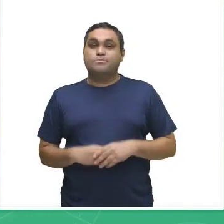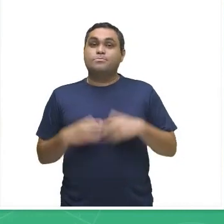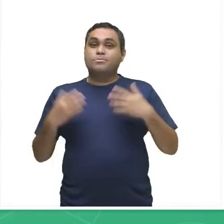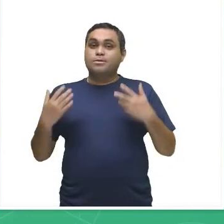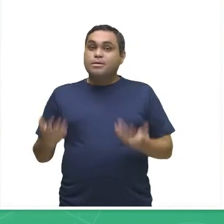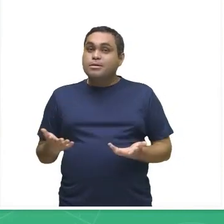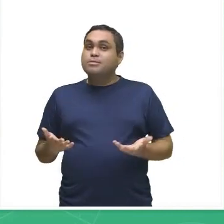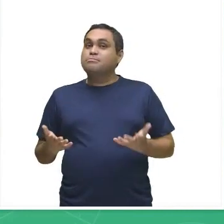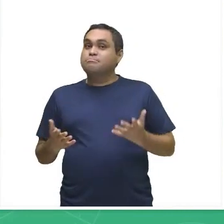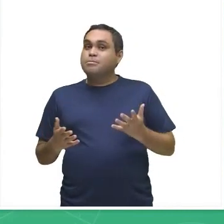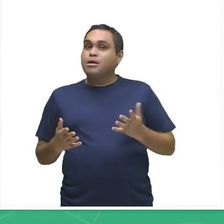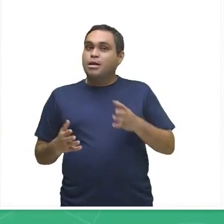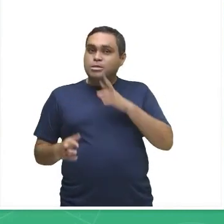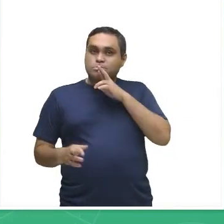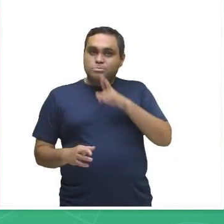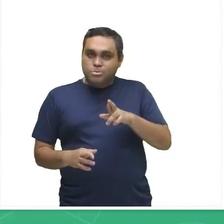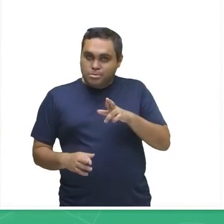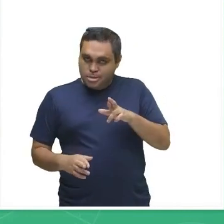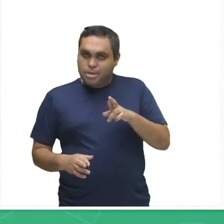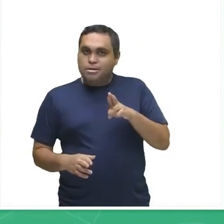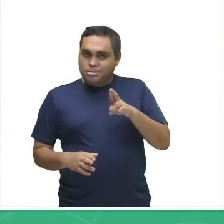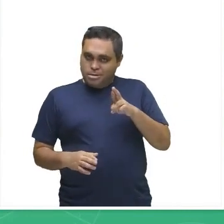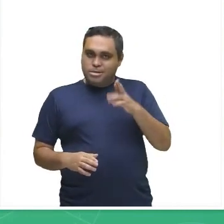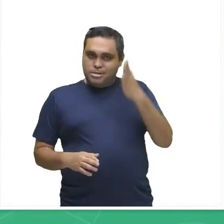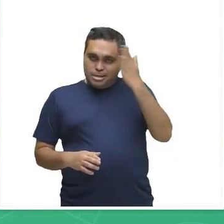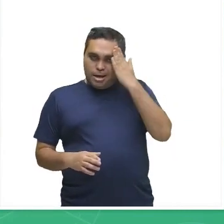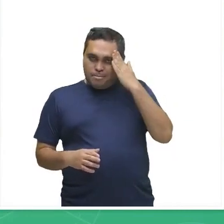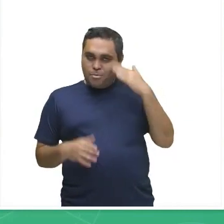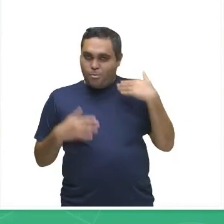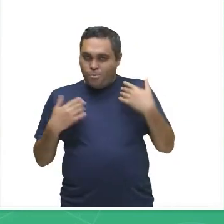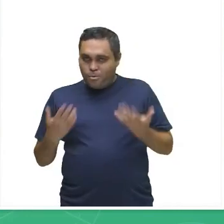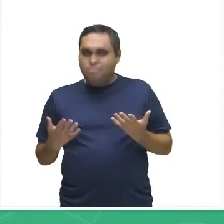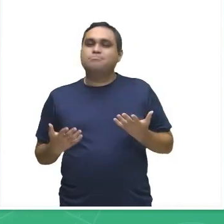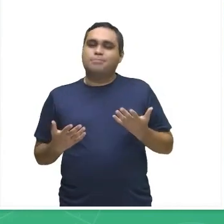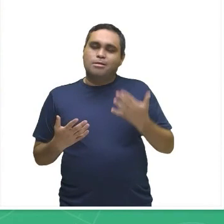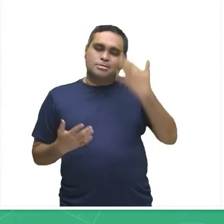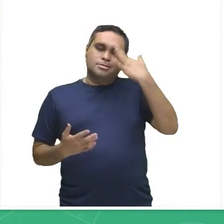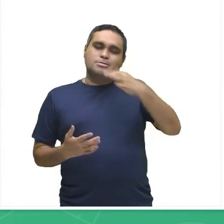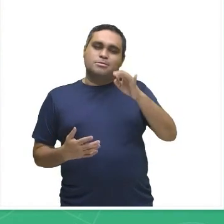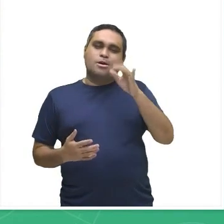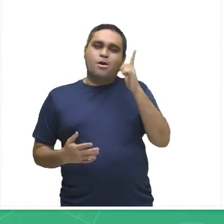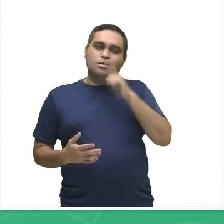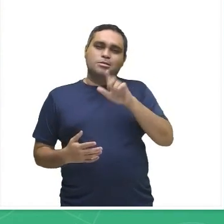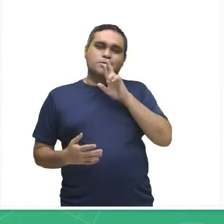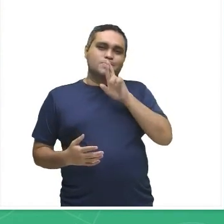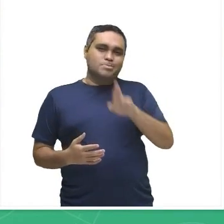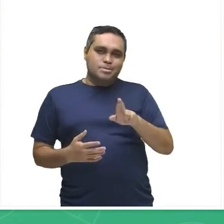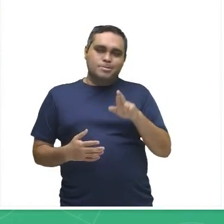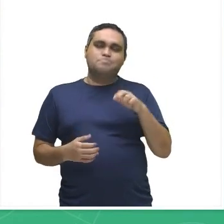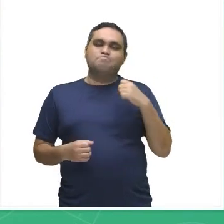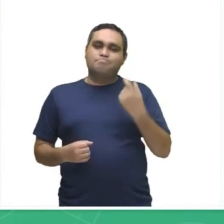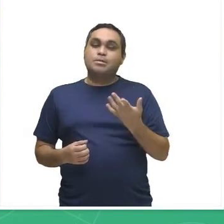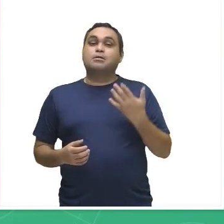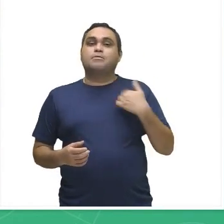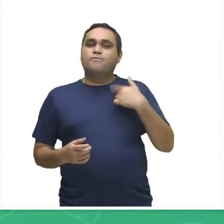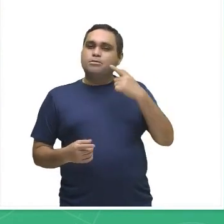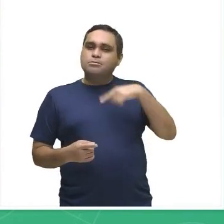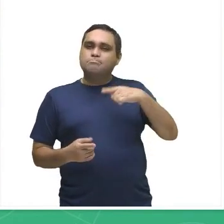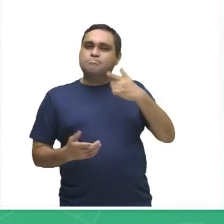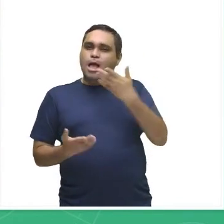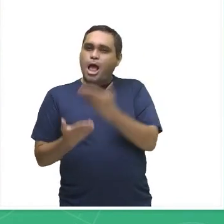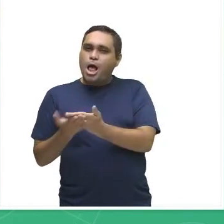aí, descobriram qual é o gabarito da nossa questão? Ah, eu tenho certeza que sim, né? Estavam atentos aí à nossa aula,